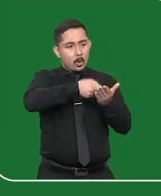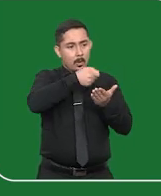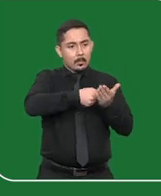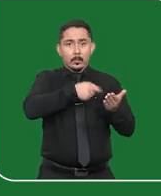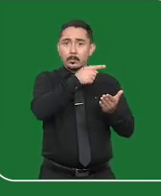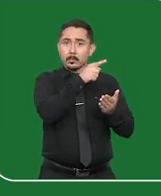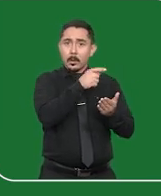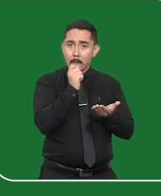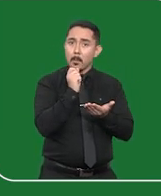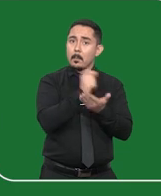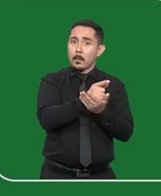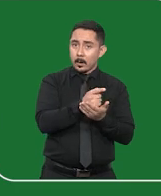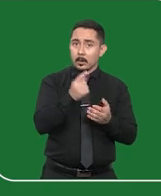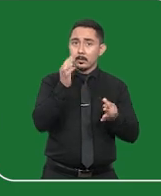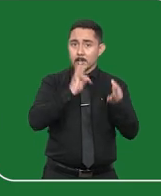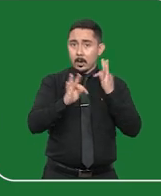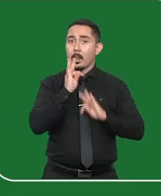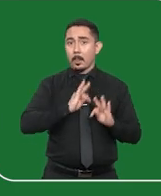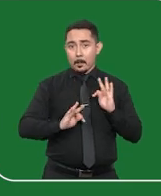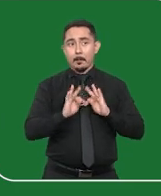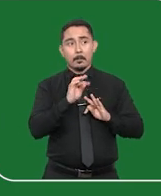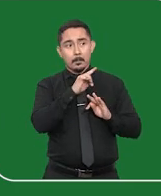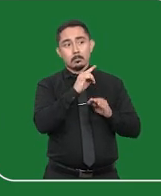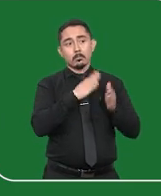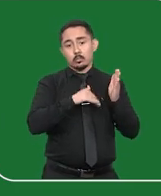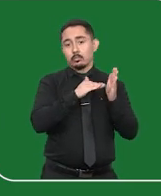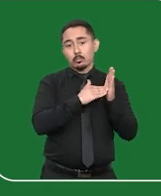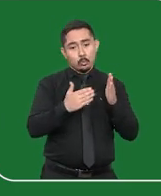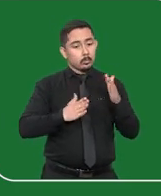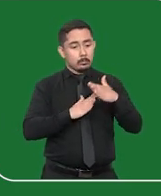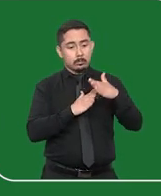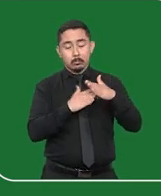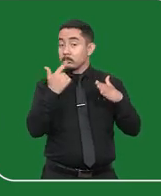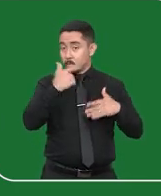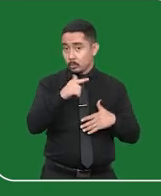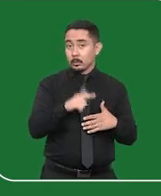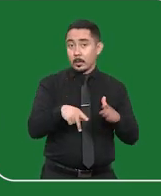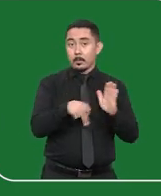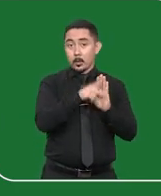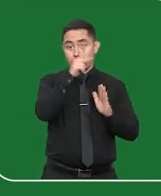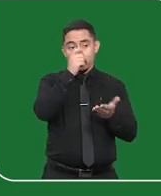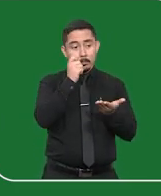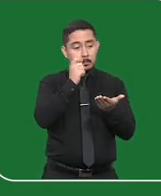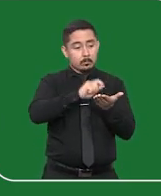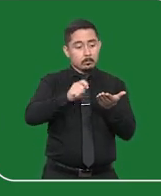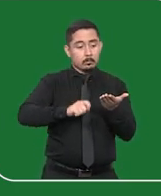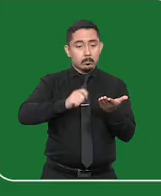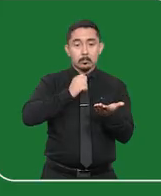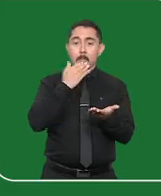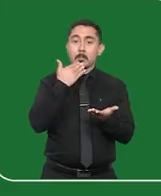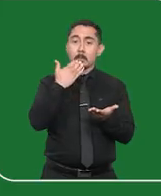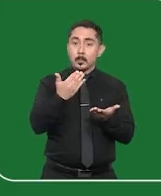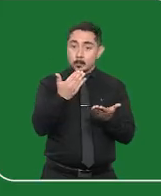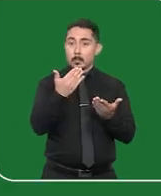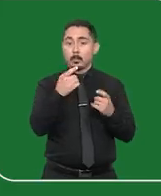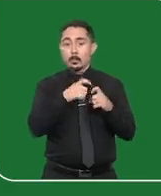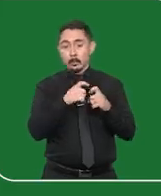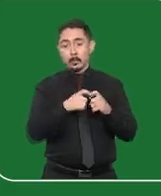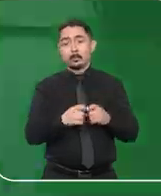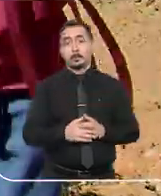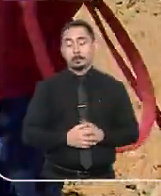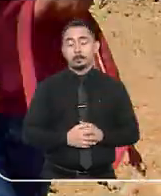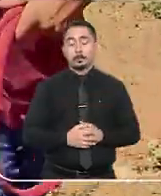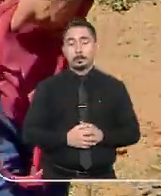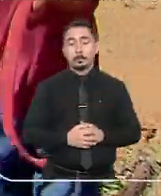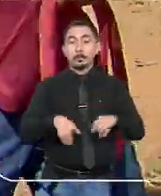a obrigação de operadora cobrir o tratamento multidisciplinar e limitado prescrito ao beneficiário com essas